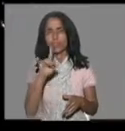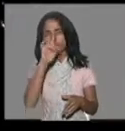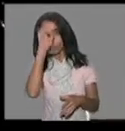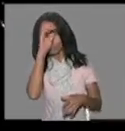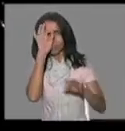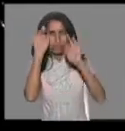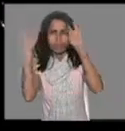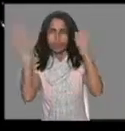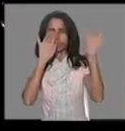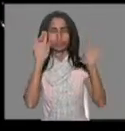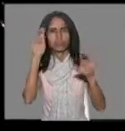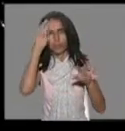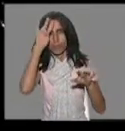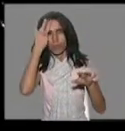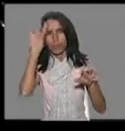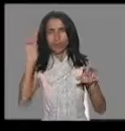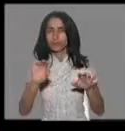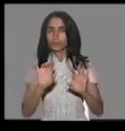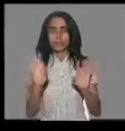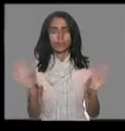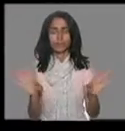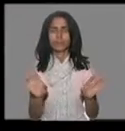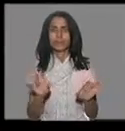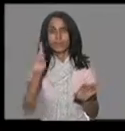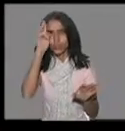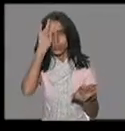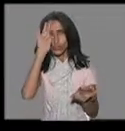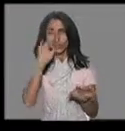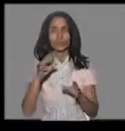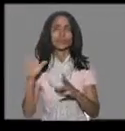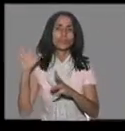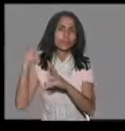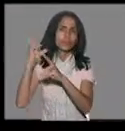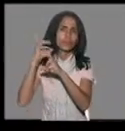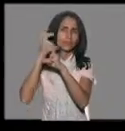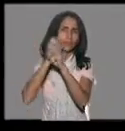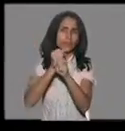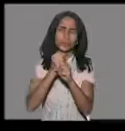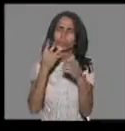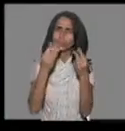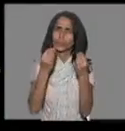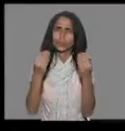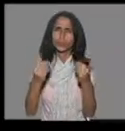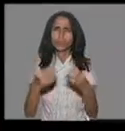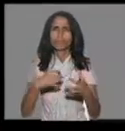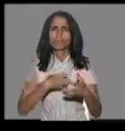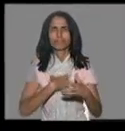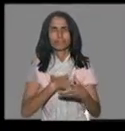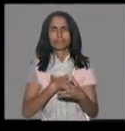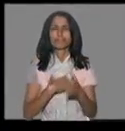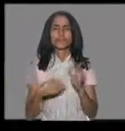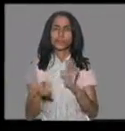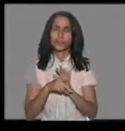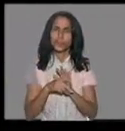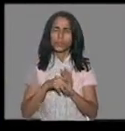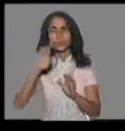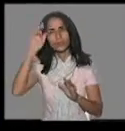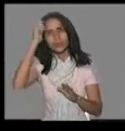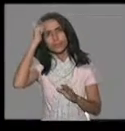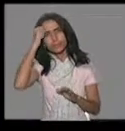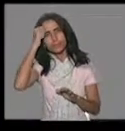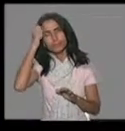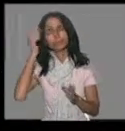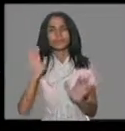uma fantasia é uma história carregada de de símbolos é carregada de sentido para a gente então